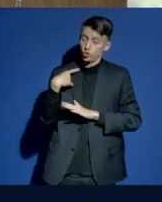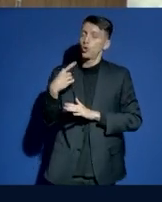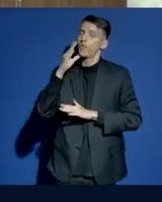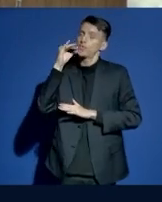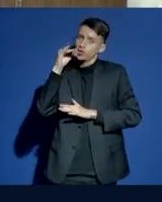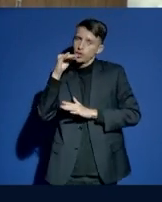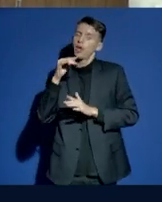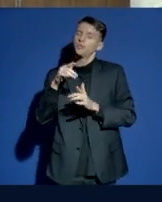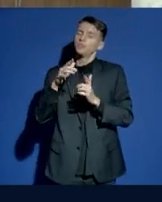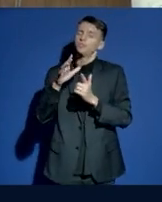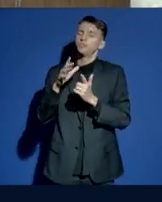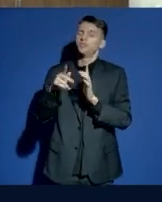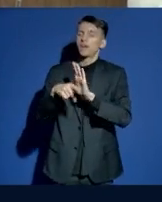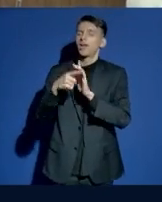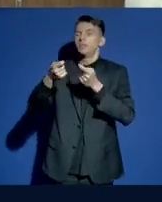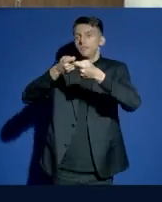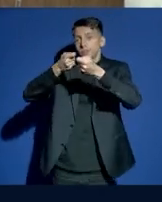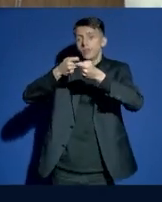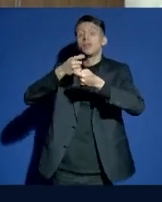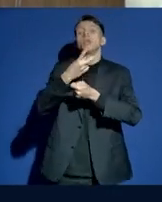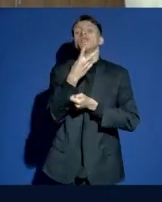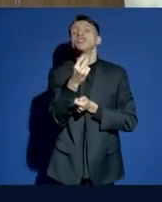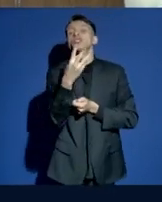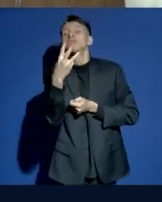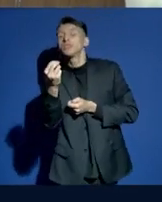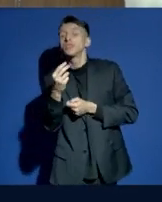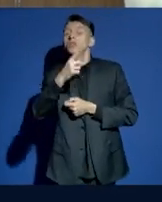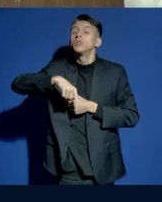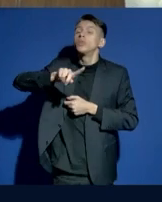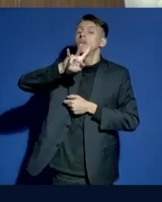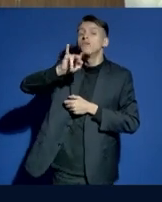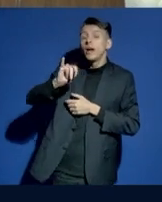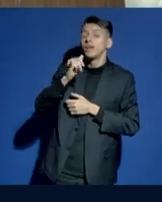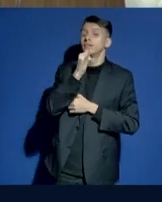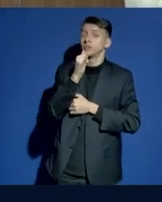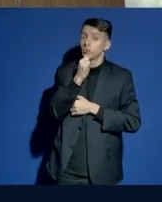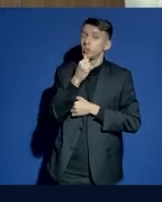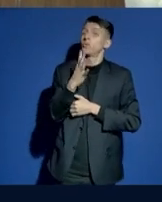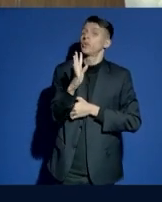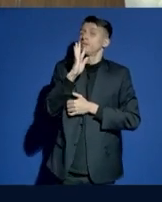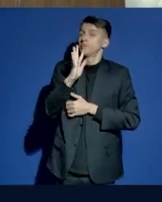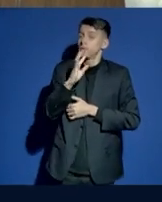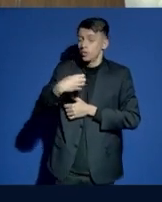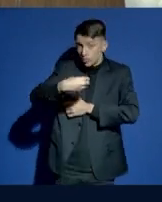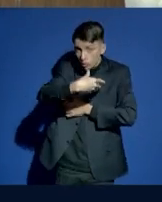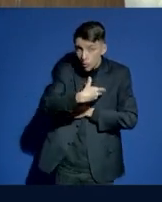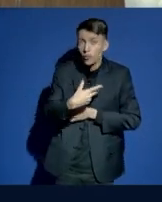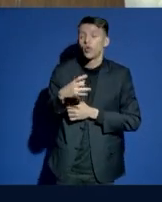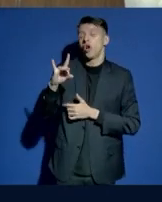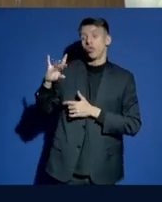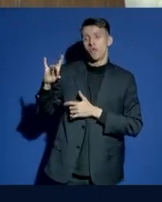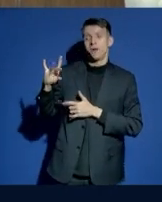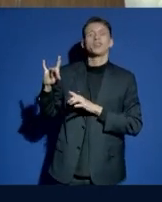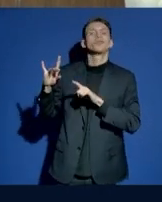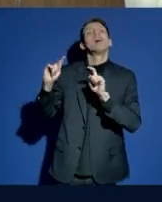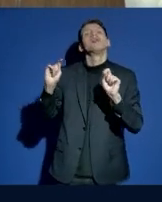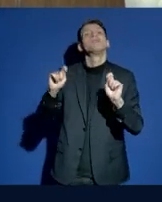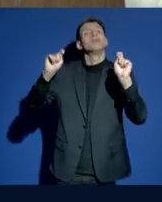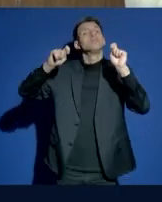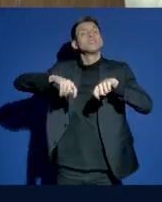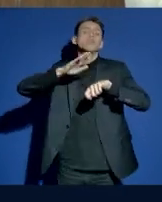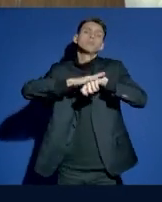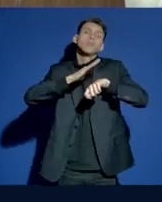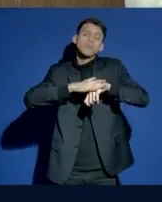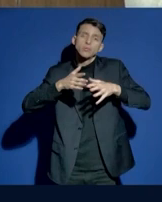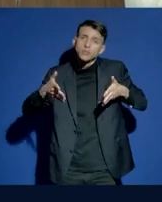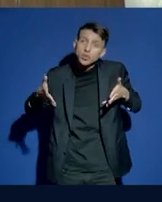Essa manobra o final ou 20 30 ele prevê que nós vamos além de Reconhecer essa linha que eu falei pelo piloto automático ele vai ser capaz